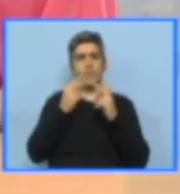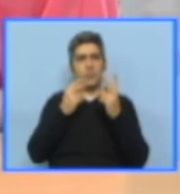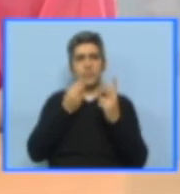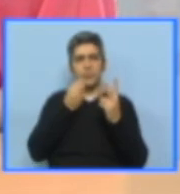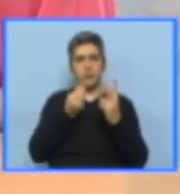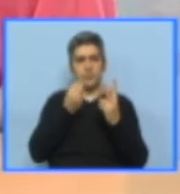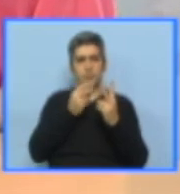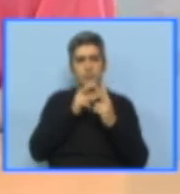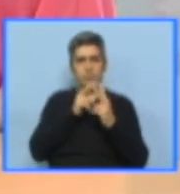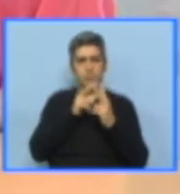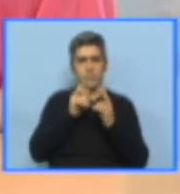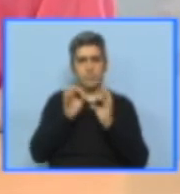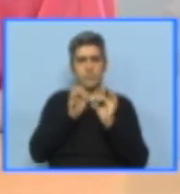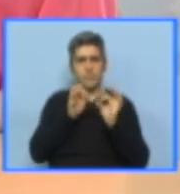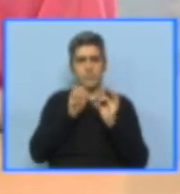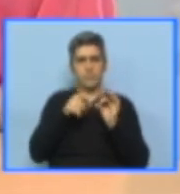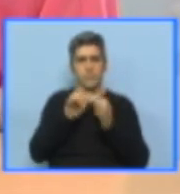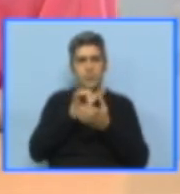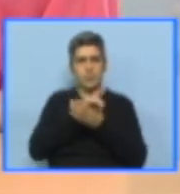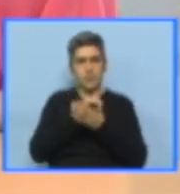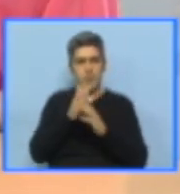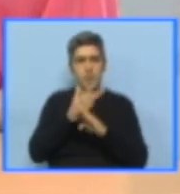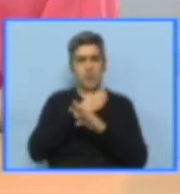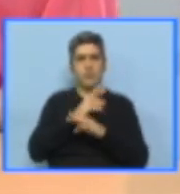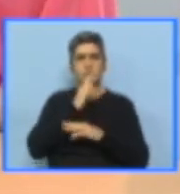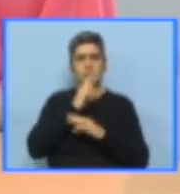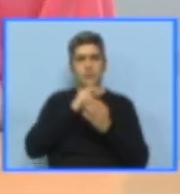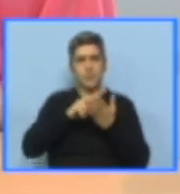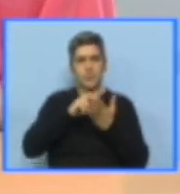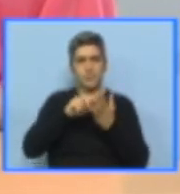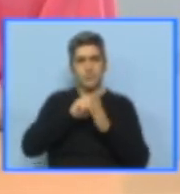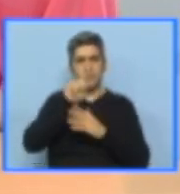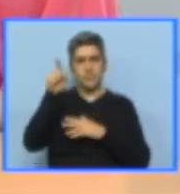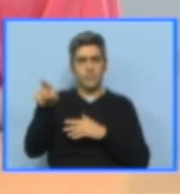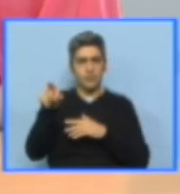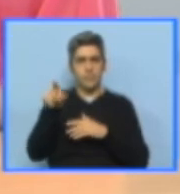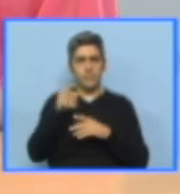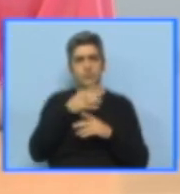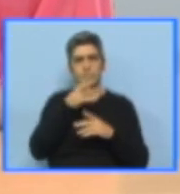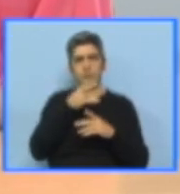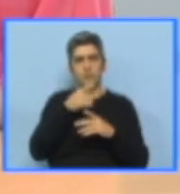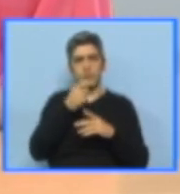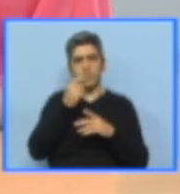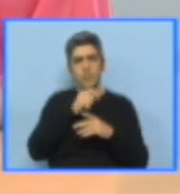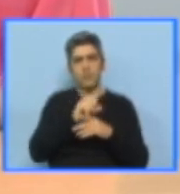jovens que, para se prepararem para casar, foram a Fátima a pé. E o relato deles é